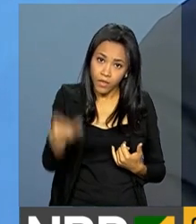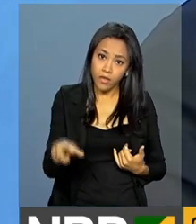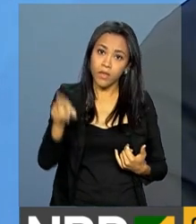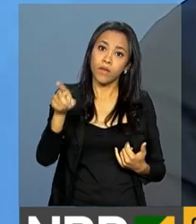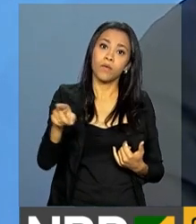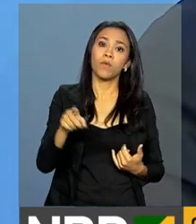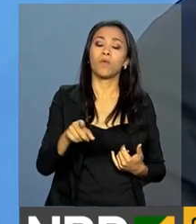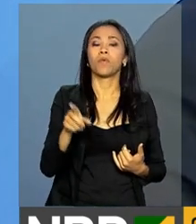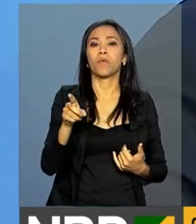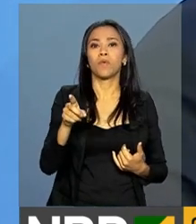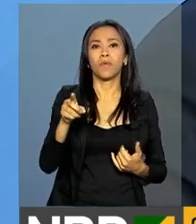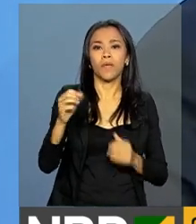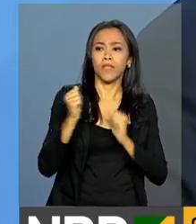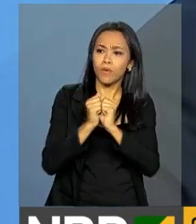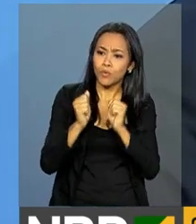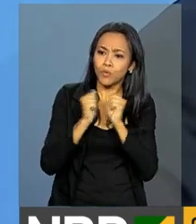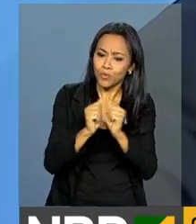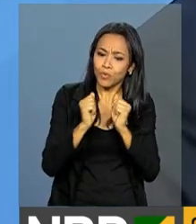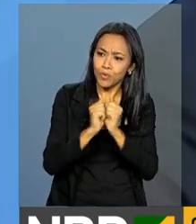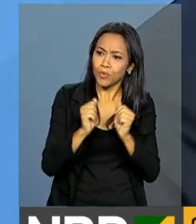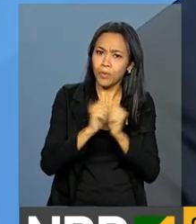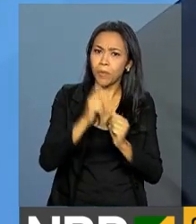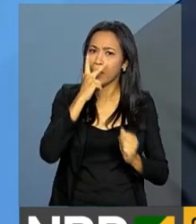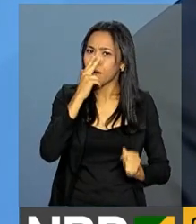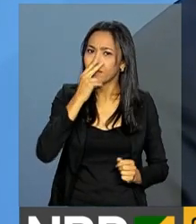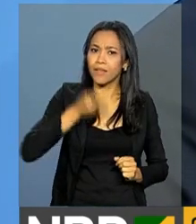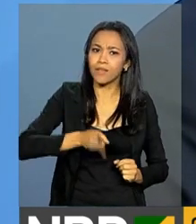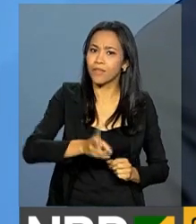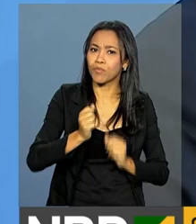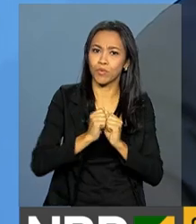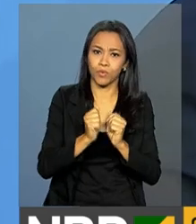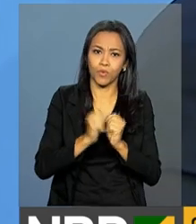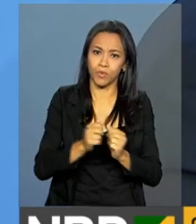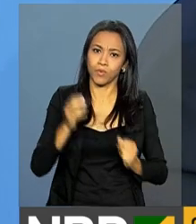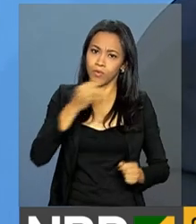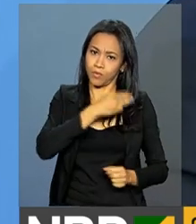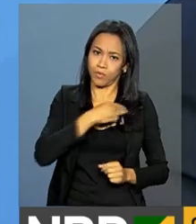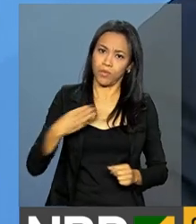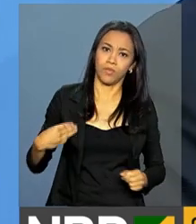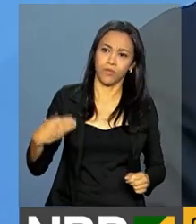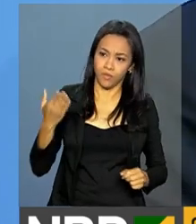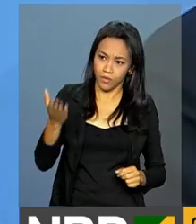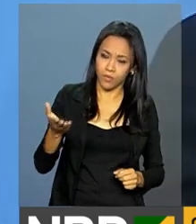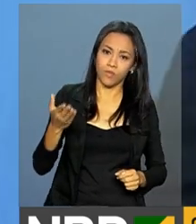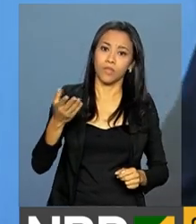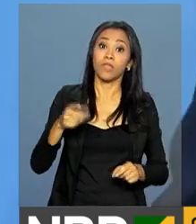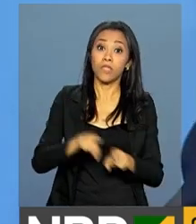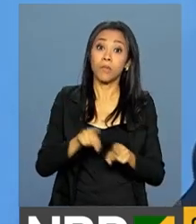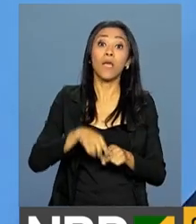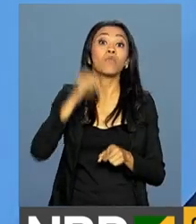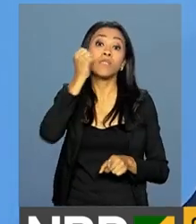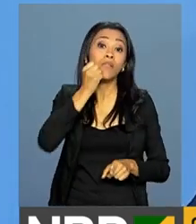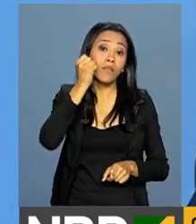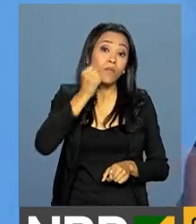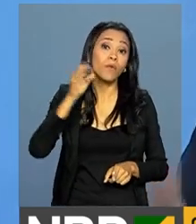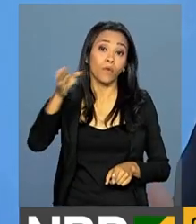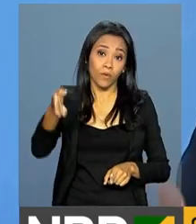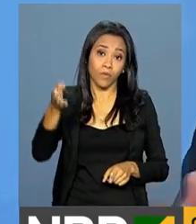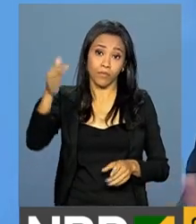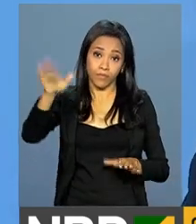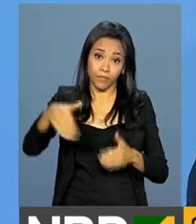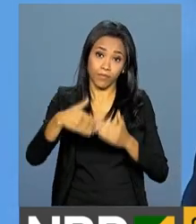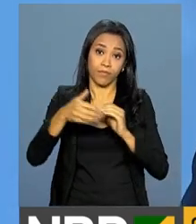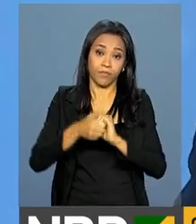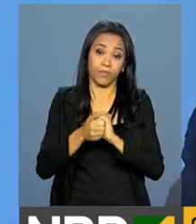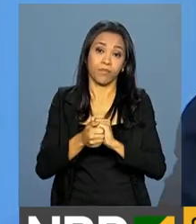vezes comigo, que é como se estivesse comigo permanentemente. Então, mais uma vez, uma homenagem ao senador Jader Barbalho, que merece